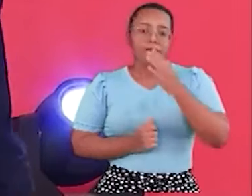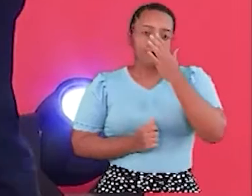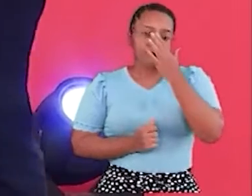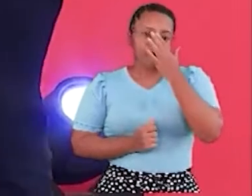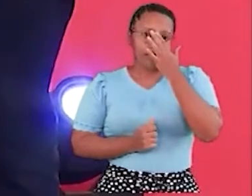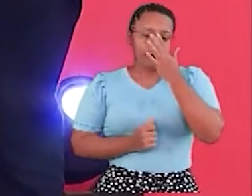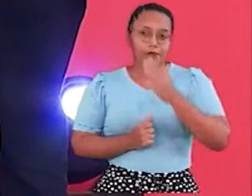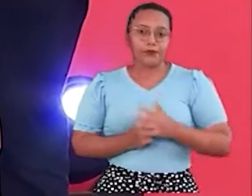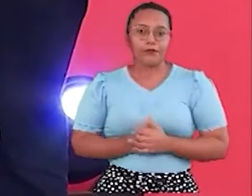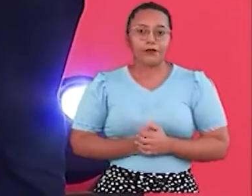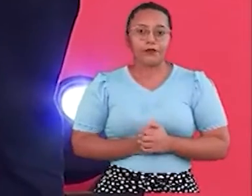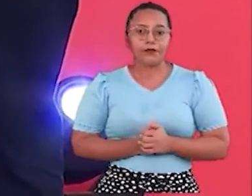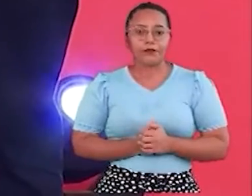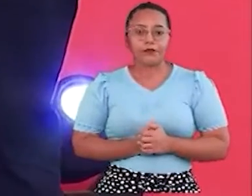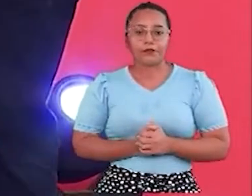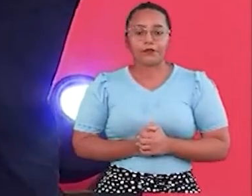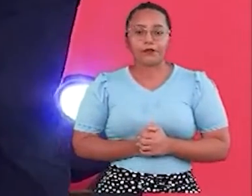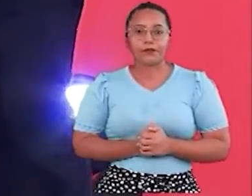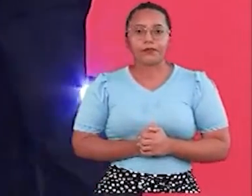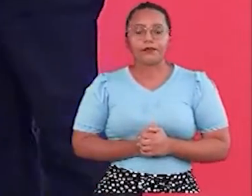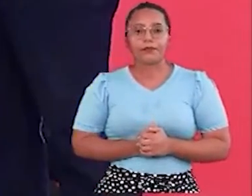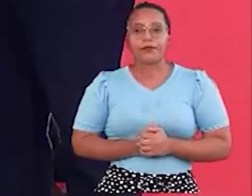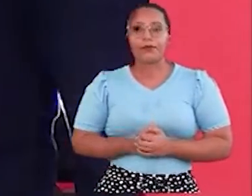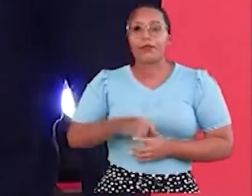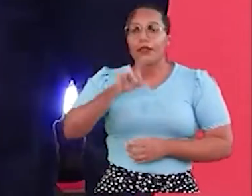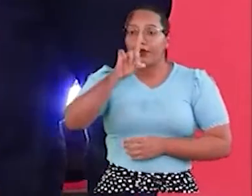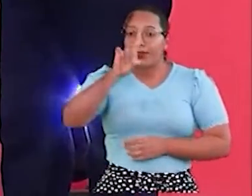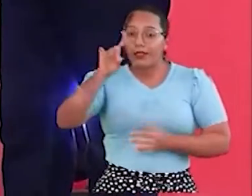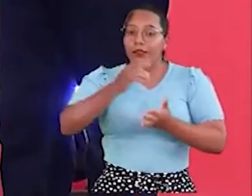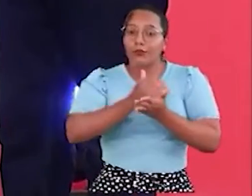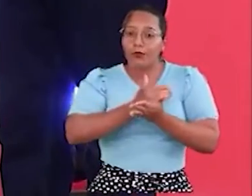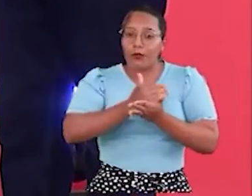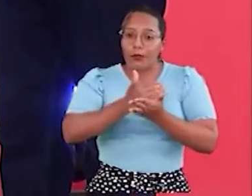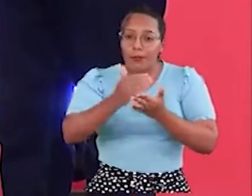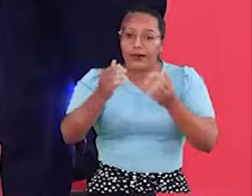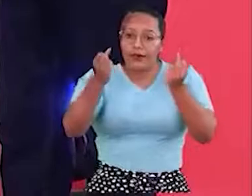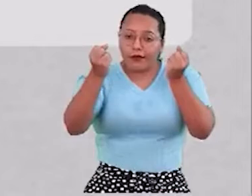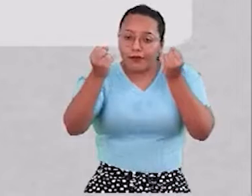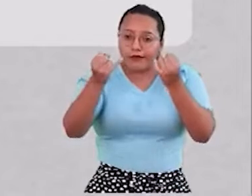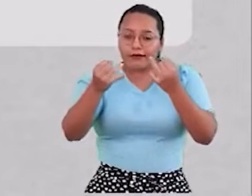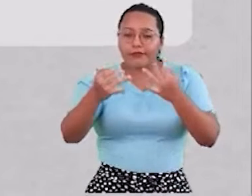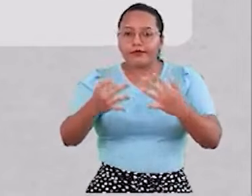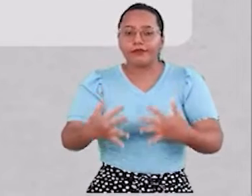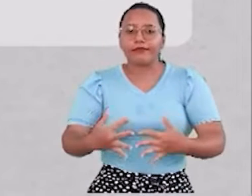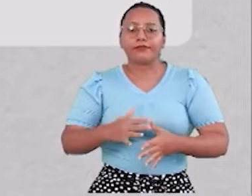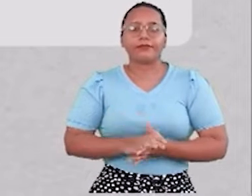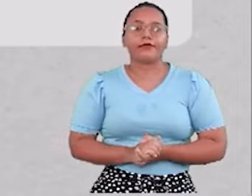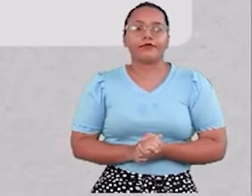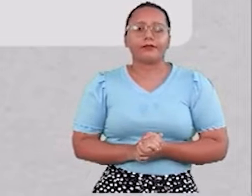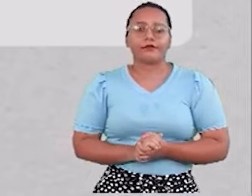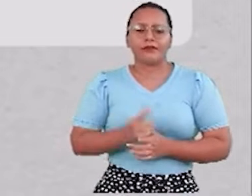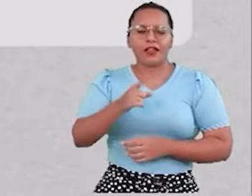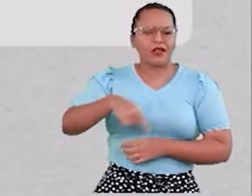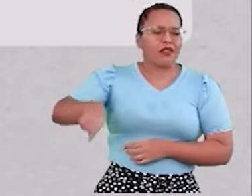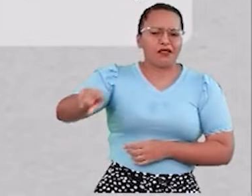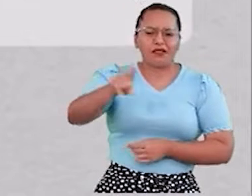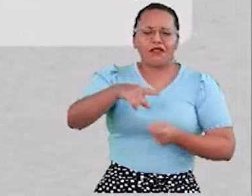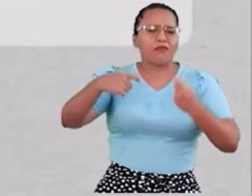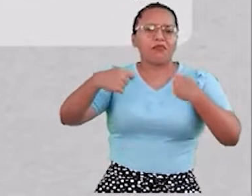um, mas ele logo começa, pode ir colocando lá, ele começa logo dizendo assim, ó, vocês não